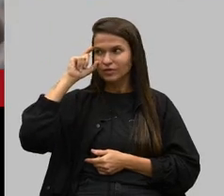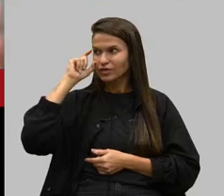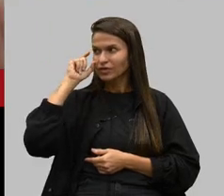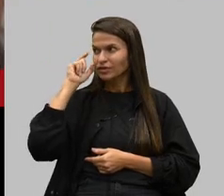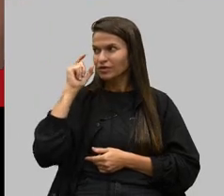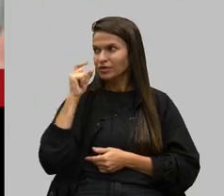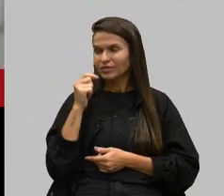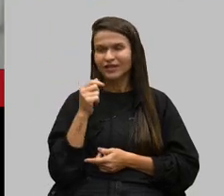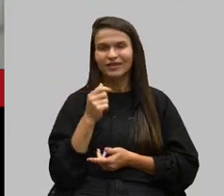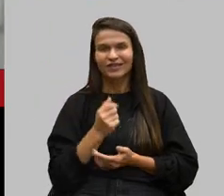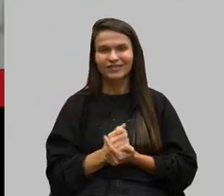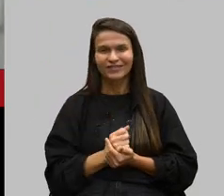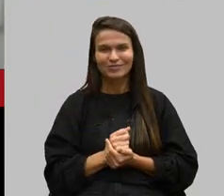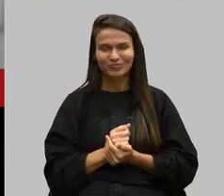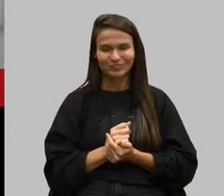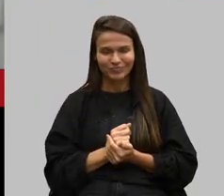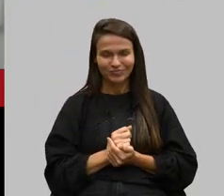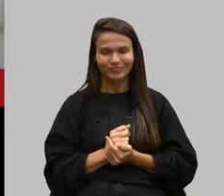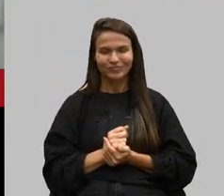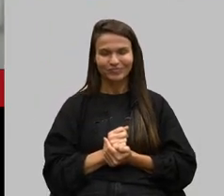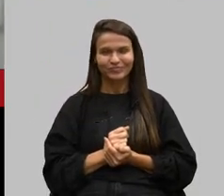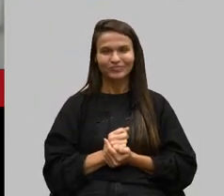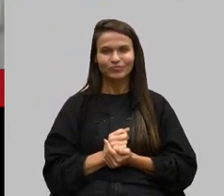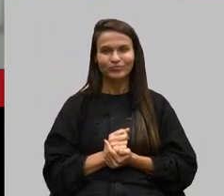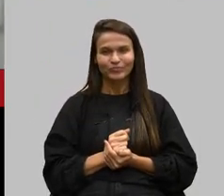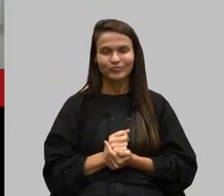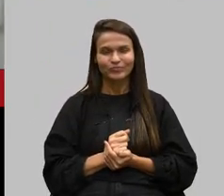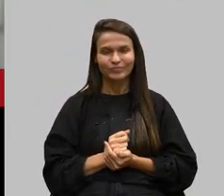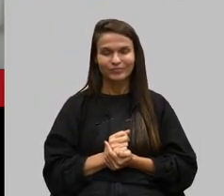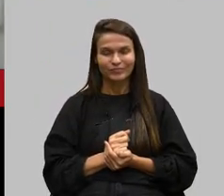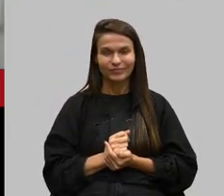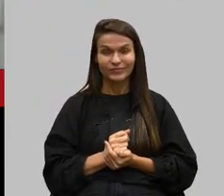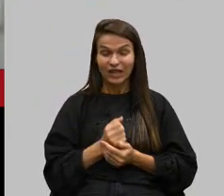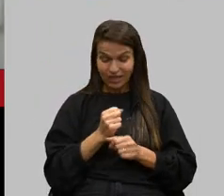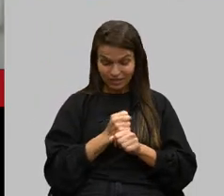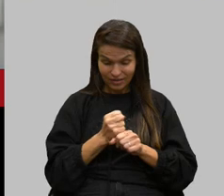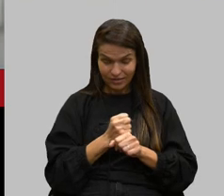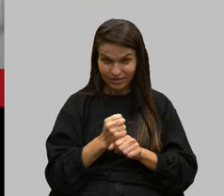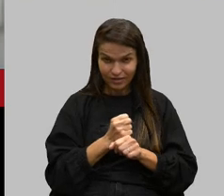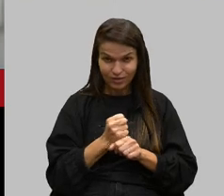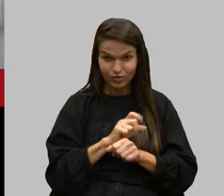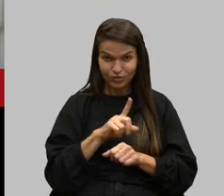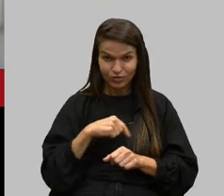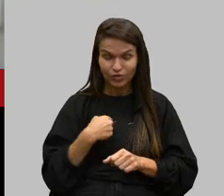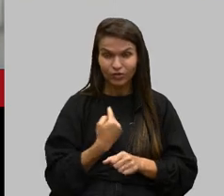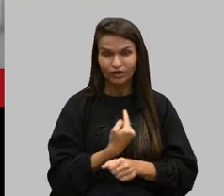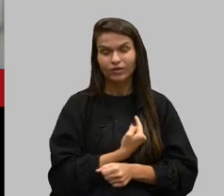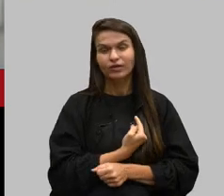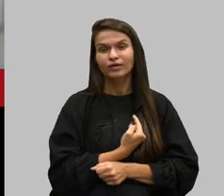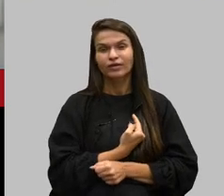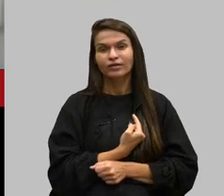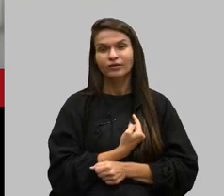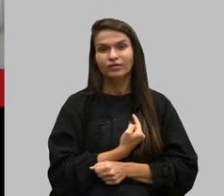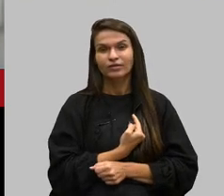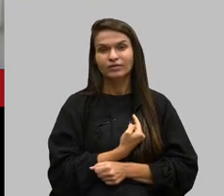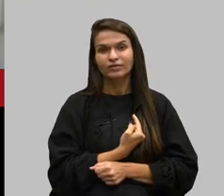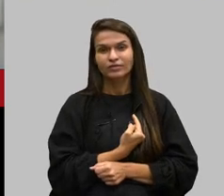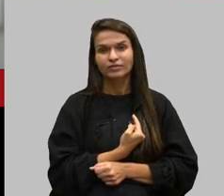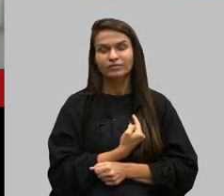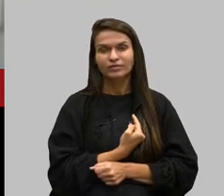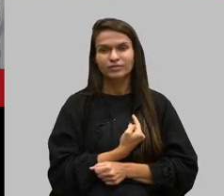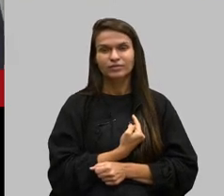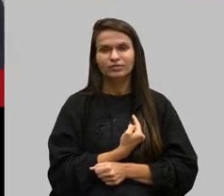tirar o mérito de cada um né Nesse ano nós estaremos